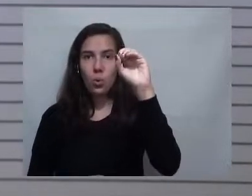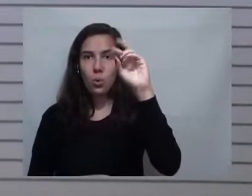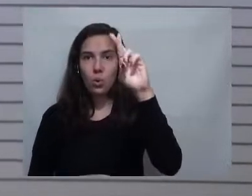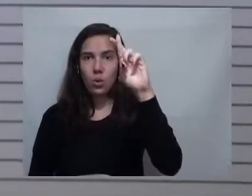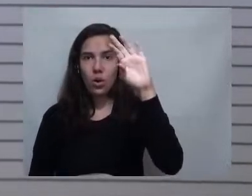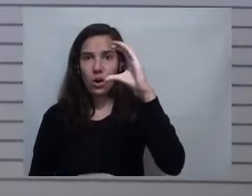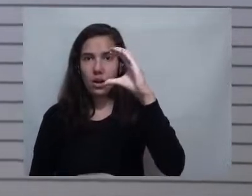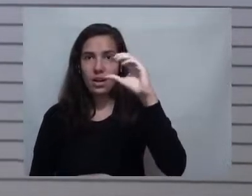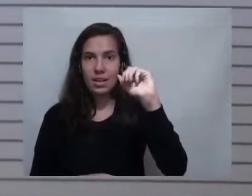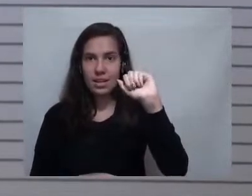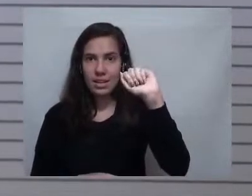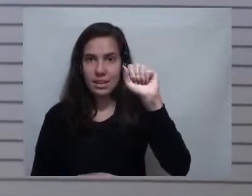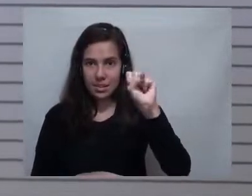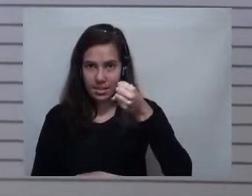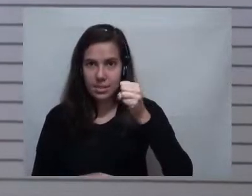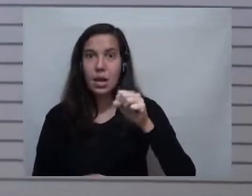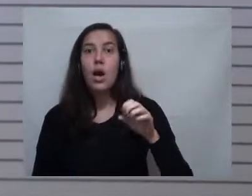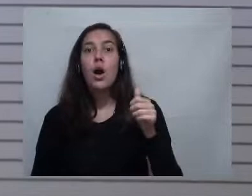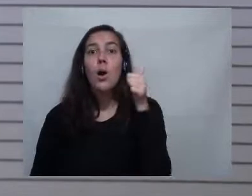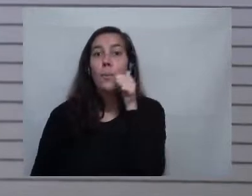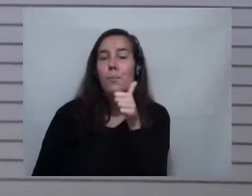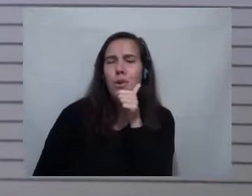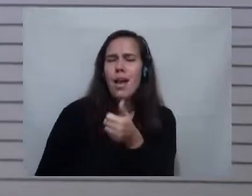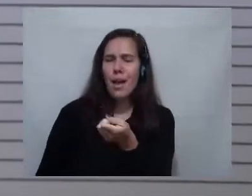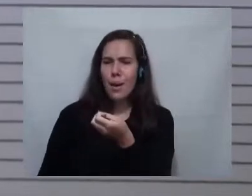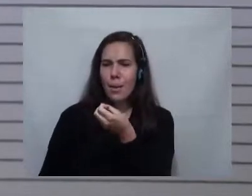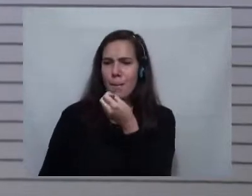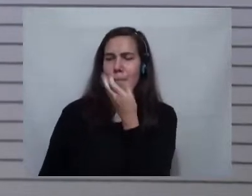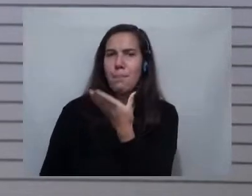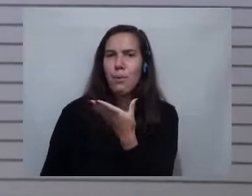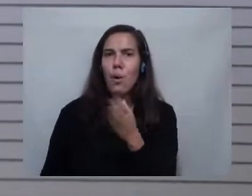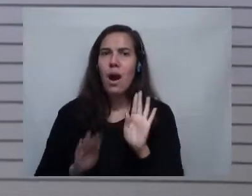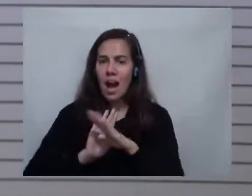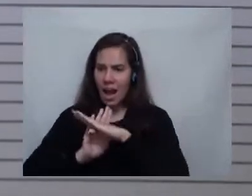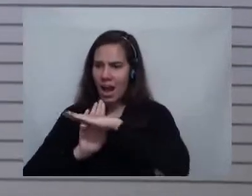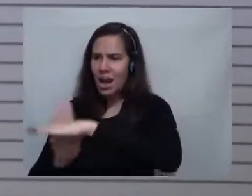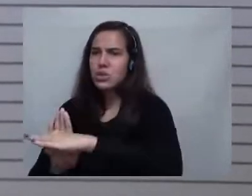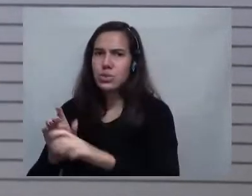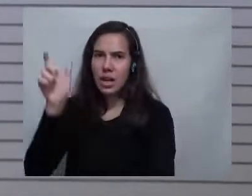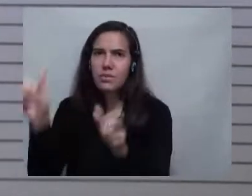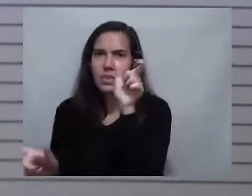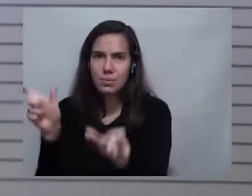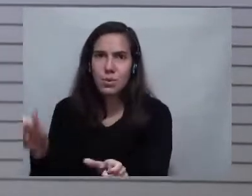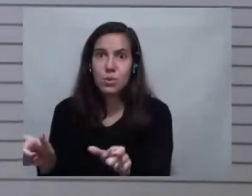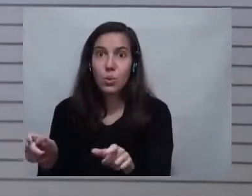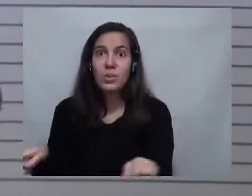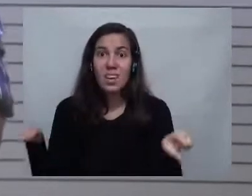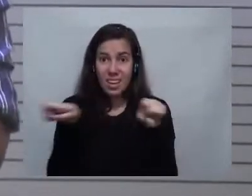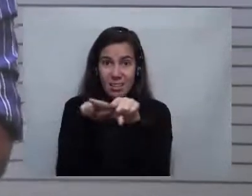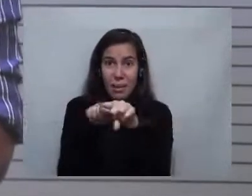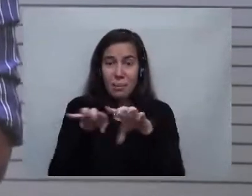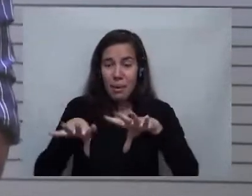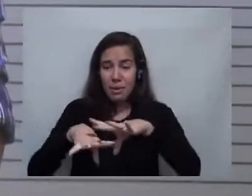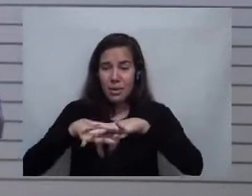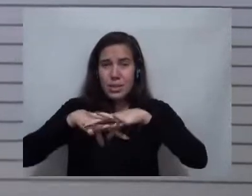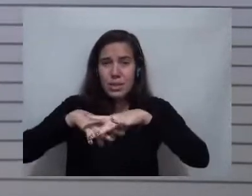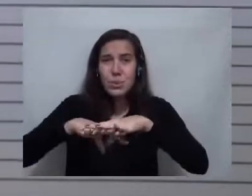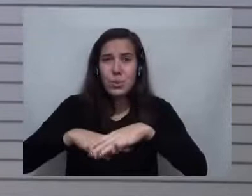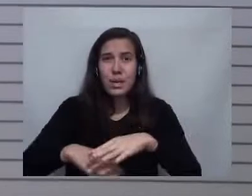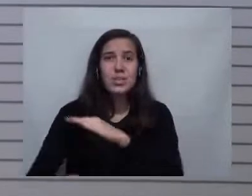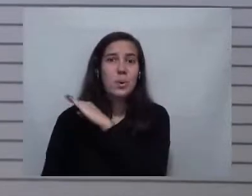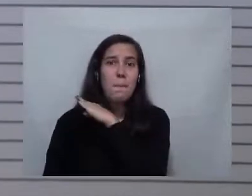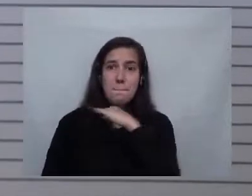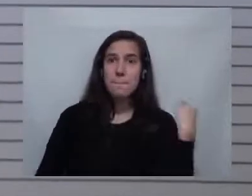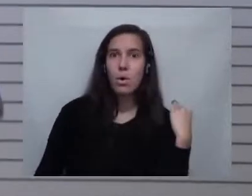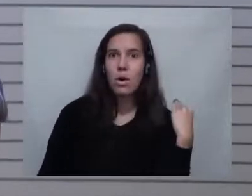fazia ora aconteceu naqueles dias que ela adoeceu e veio a morrer e depois de a lavarem puseram